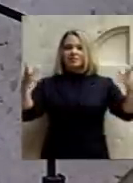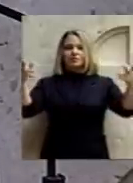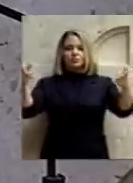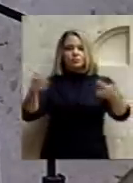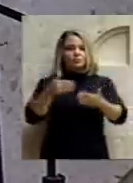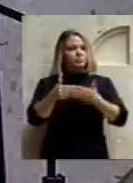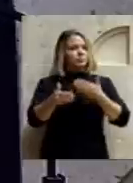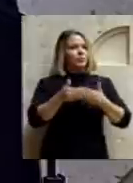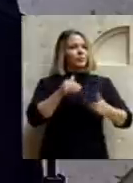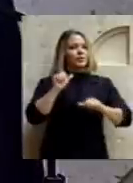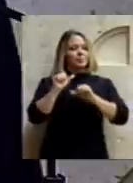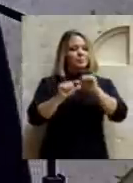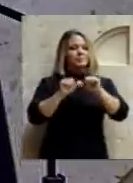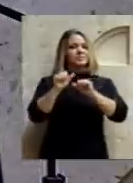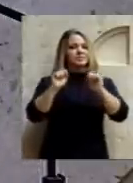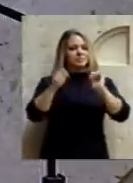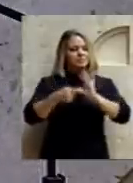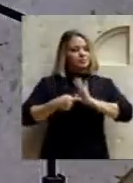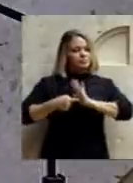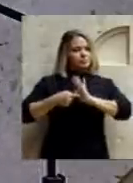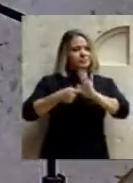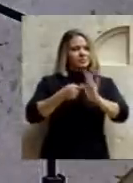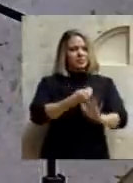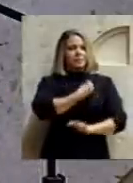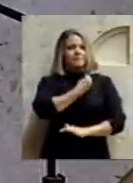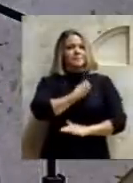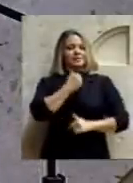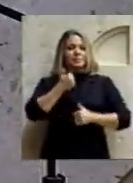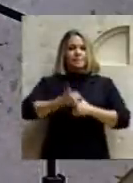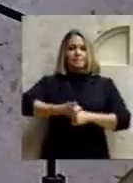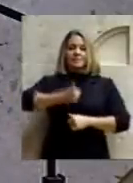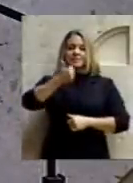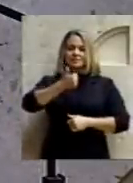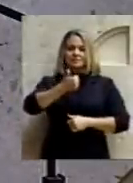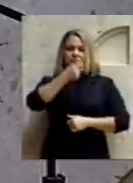qualquer mudança que traga melhorias para a vida das pessoas.